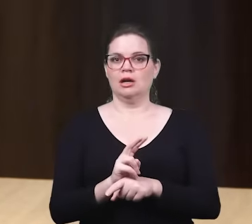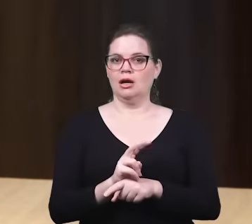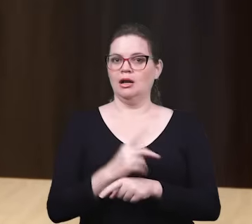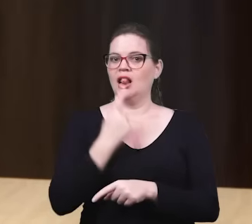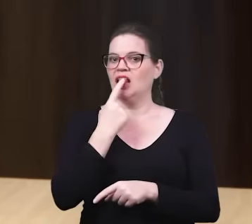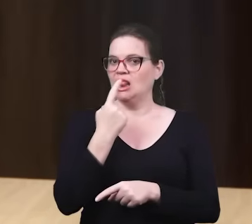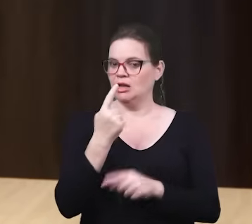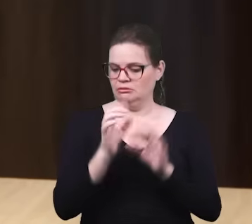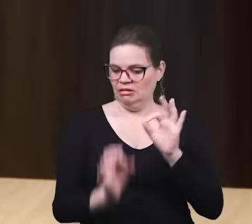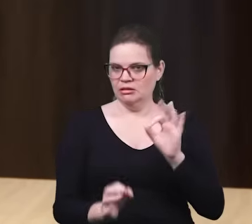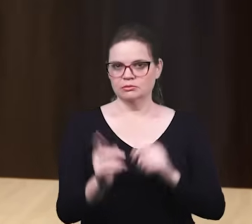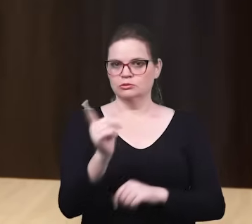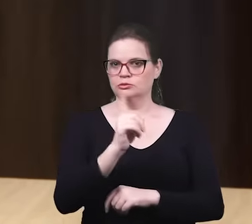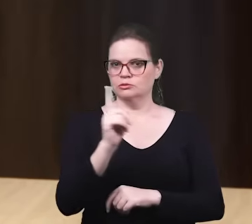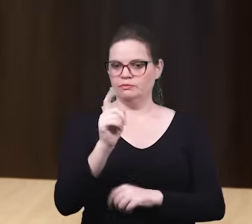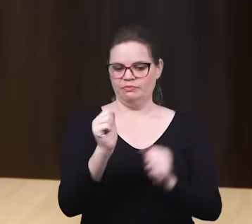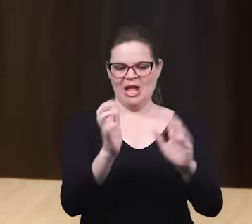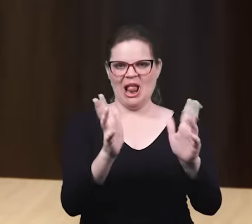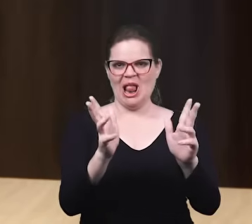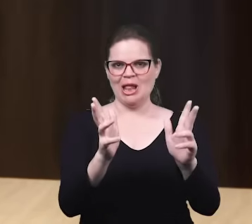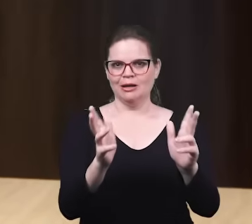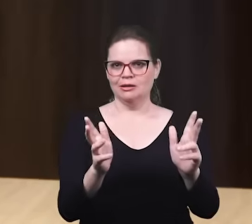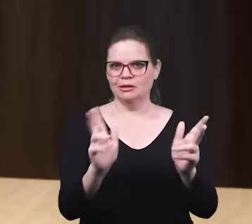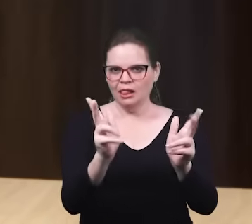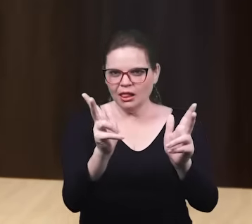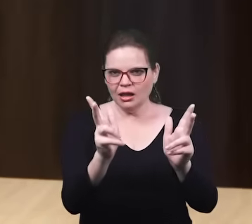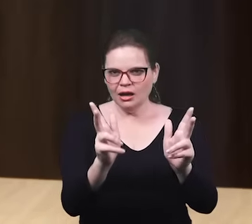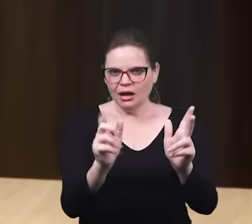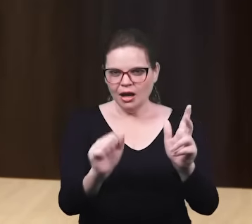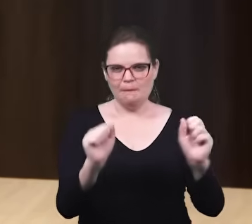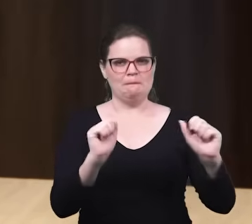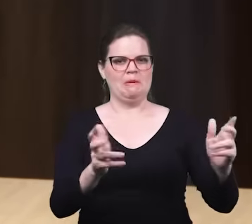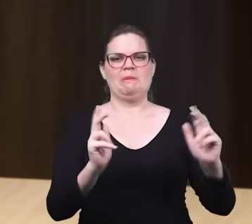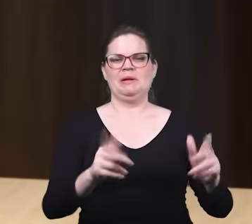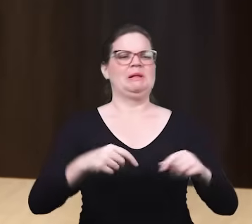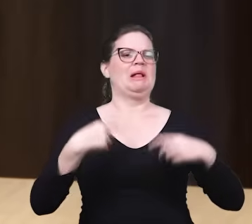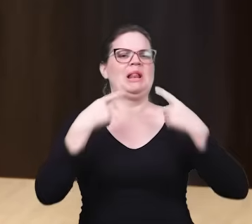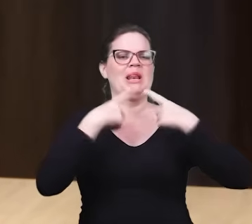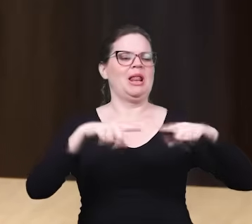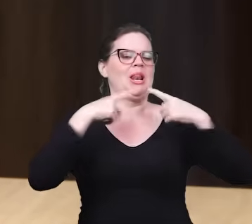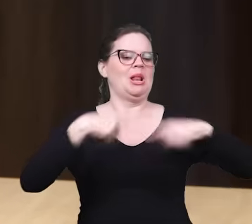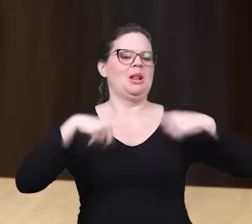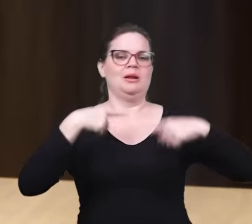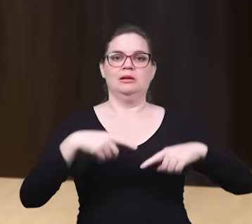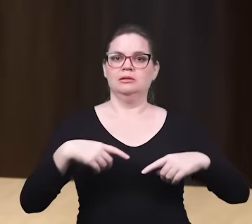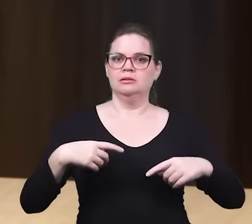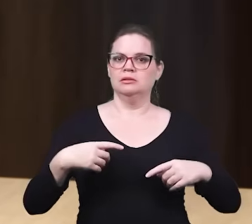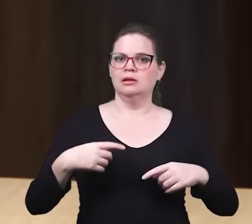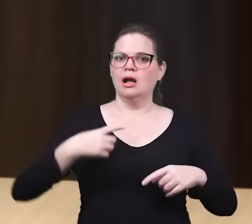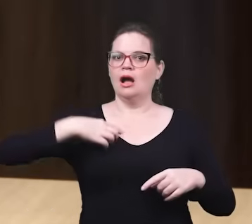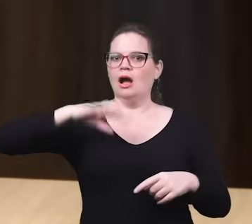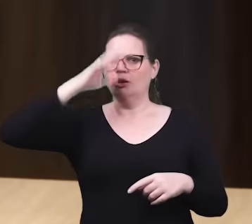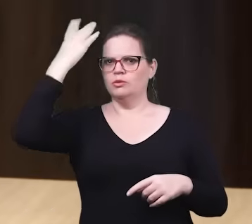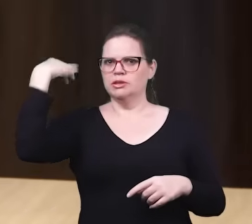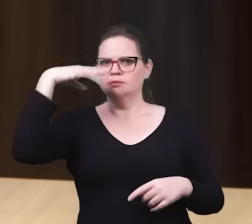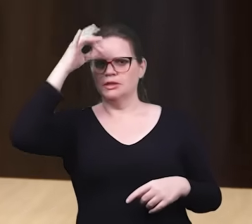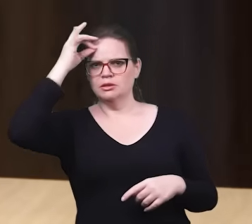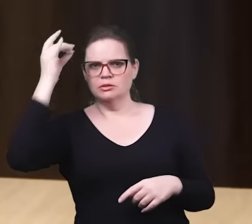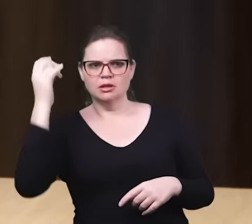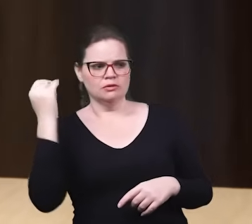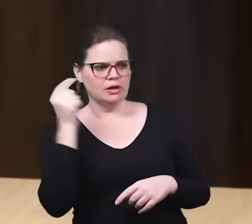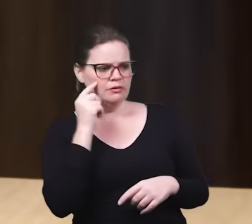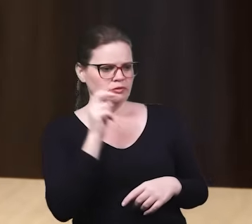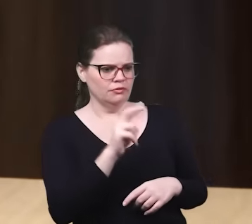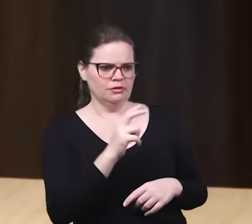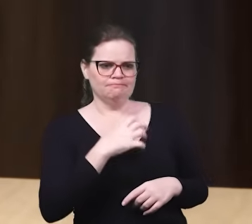língua para que nada que venha desagradar o Senhor, que venha entristecer o Espírito Santo, saia da nossa boca, não é? Então,